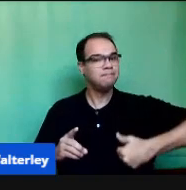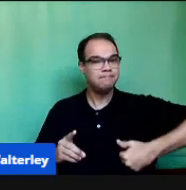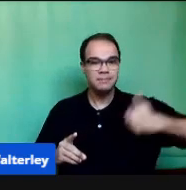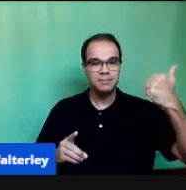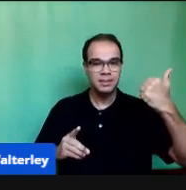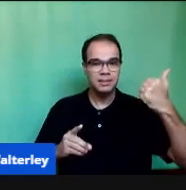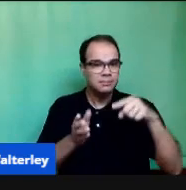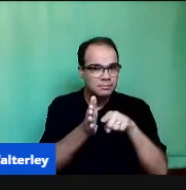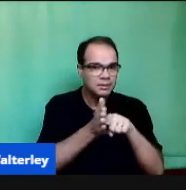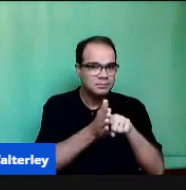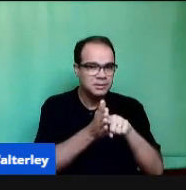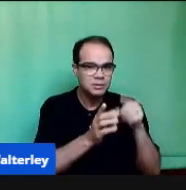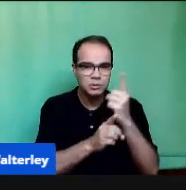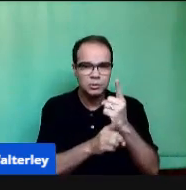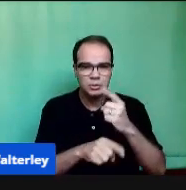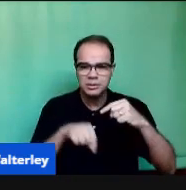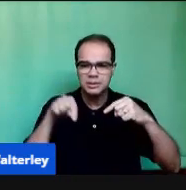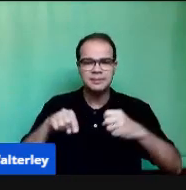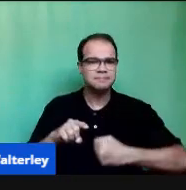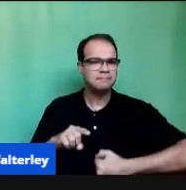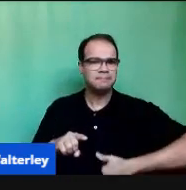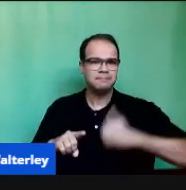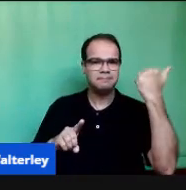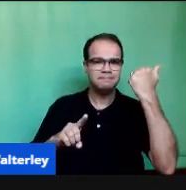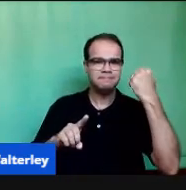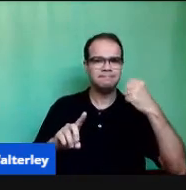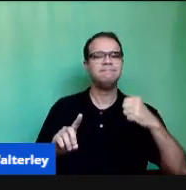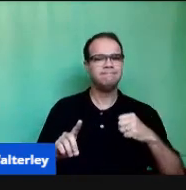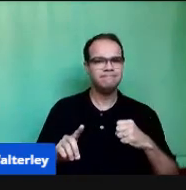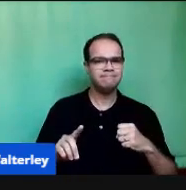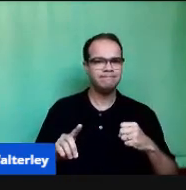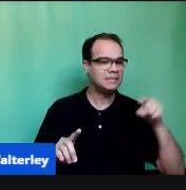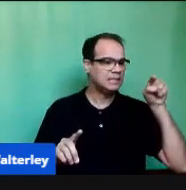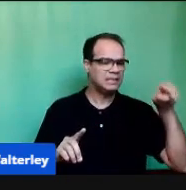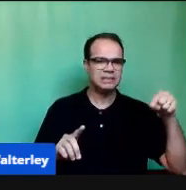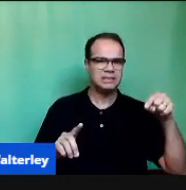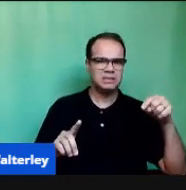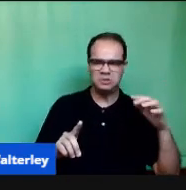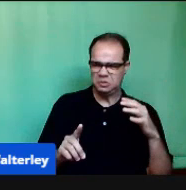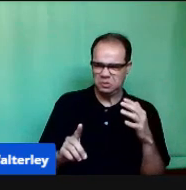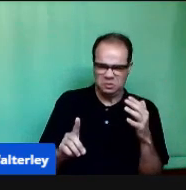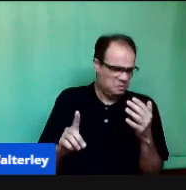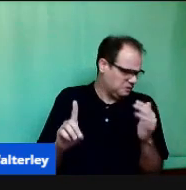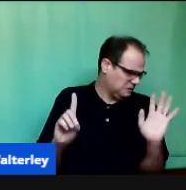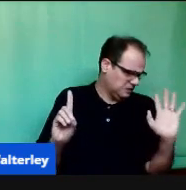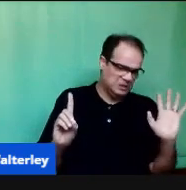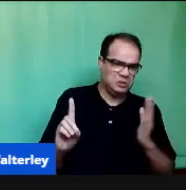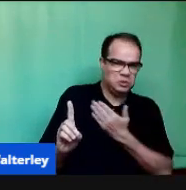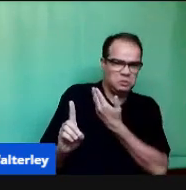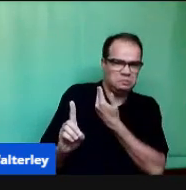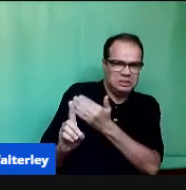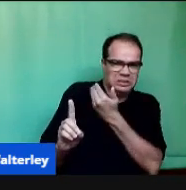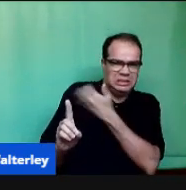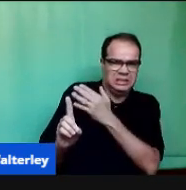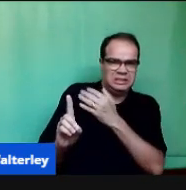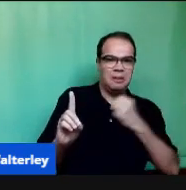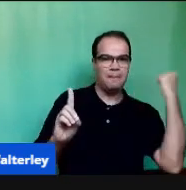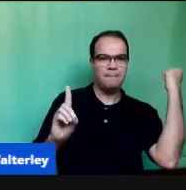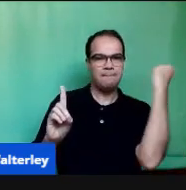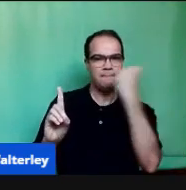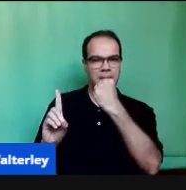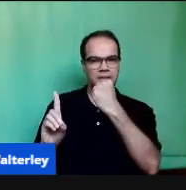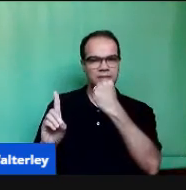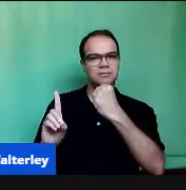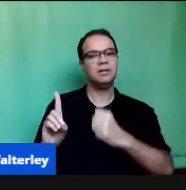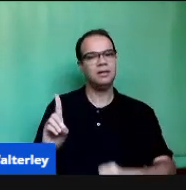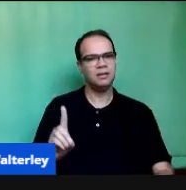de, obviamente, tirar o que é mais sagrado, que é a vida, a violência também ela acontece das mais